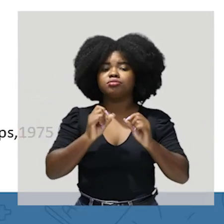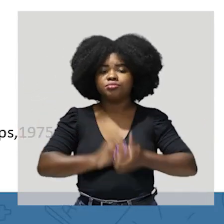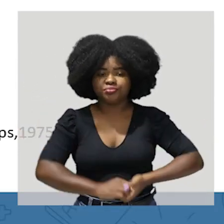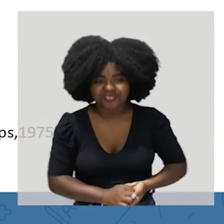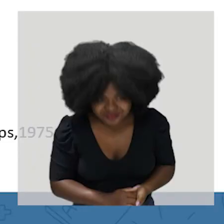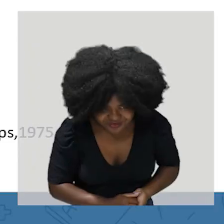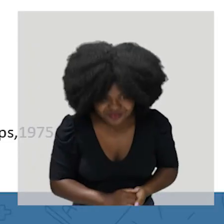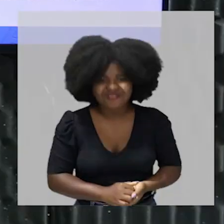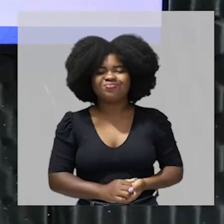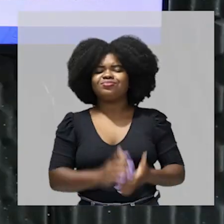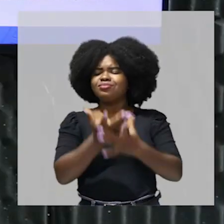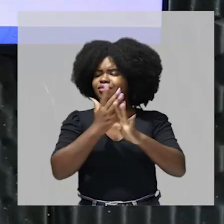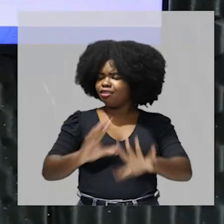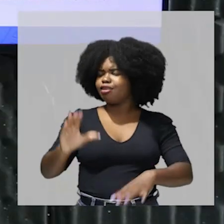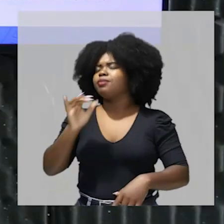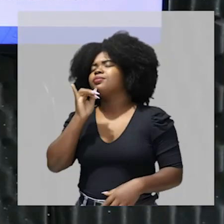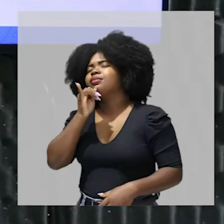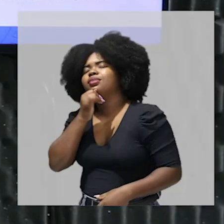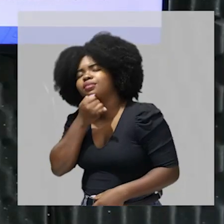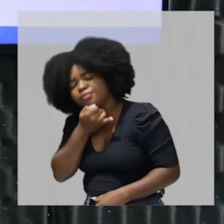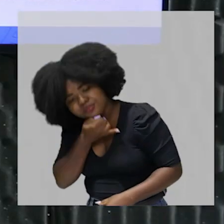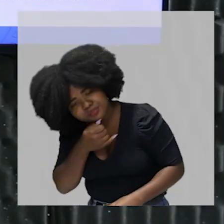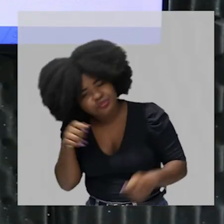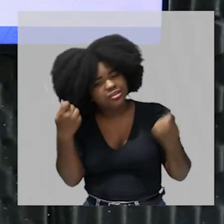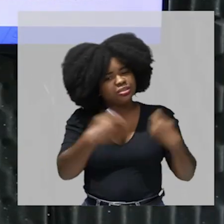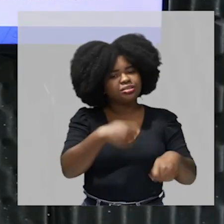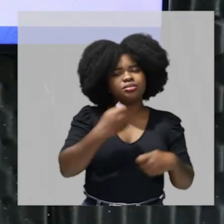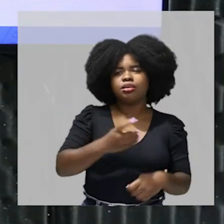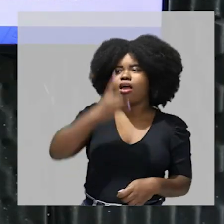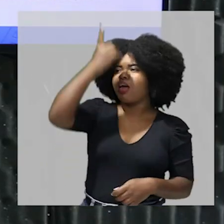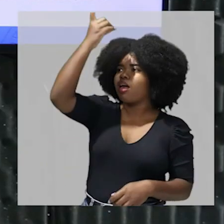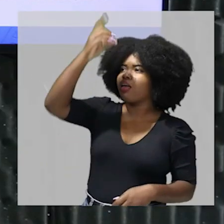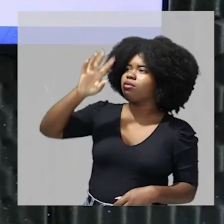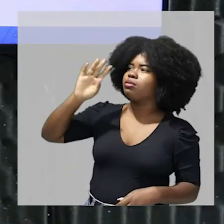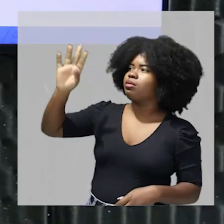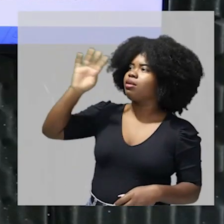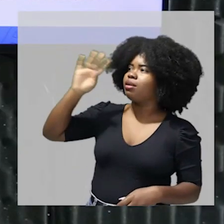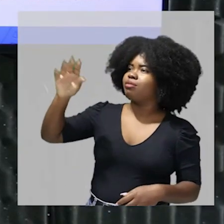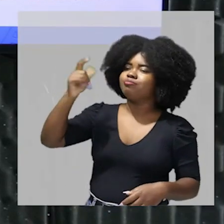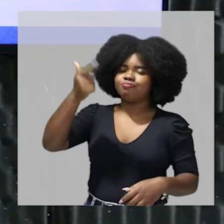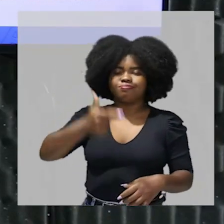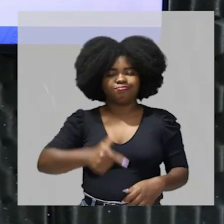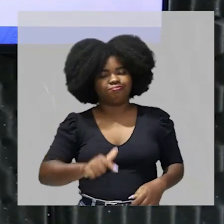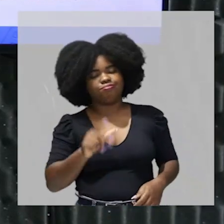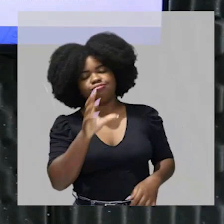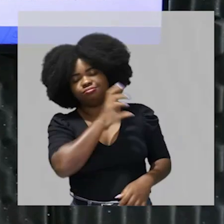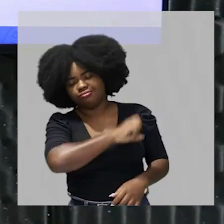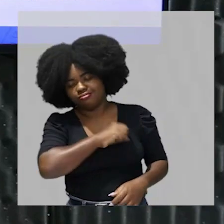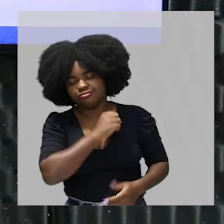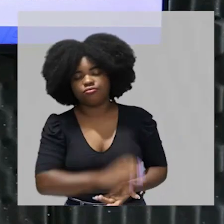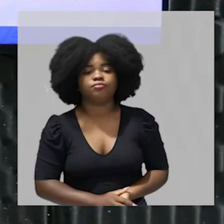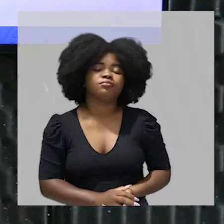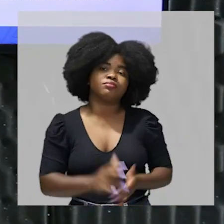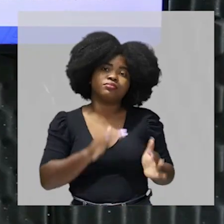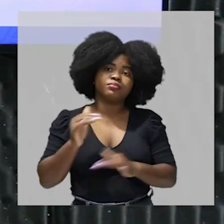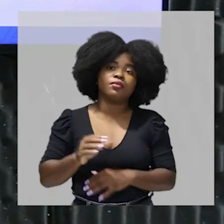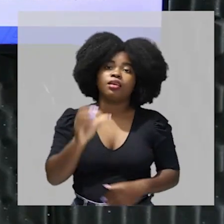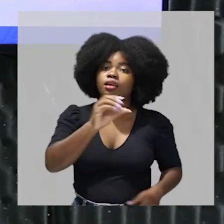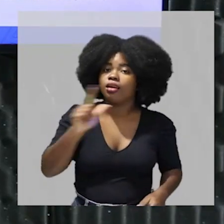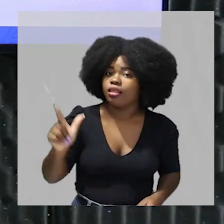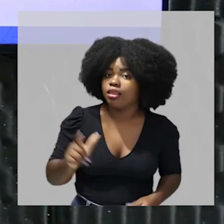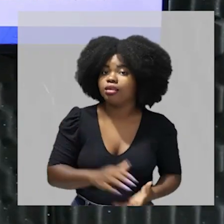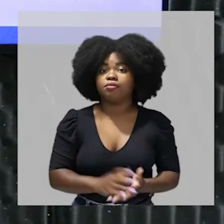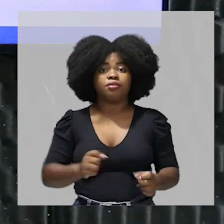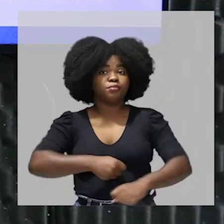com essa tristeza é preciso inventar de novo o amor bom Claro que eu não posso deixar